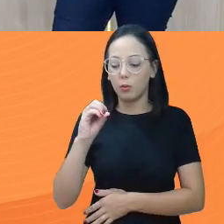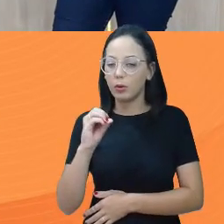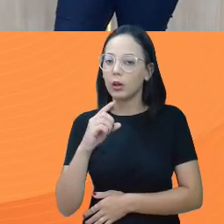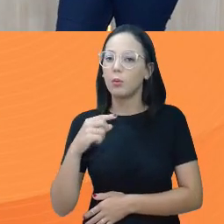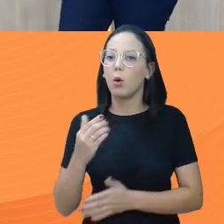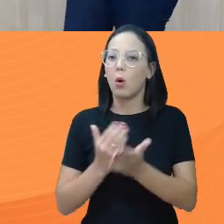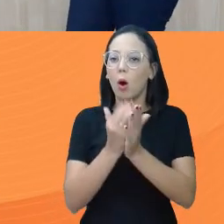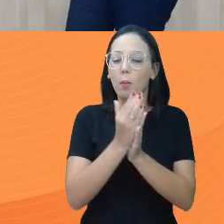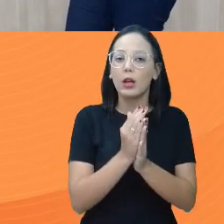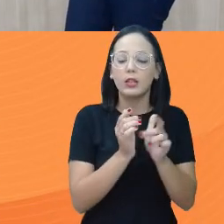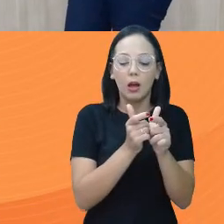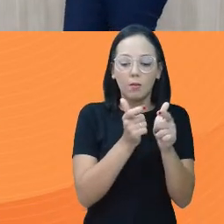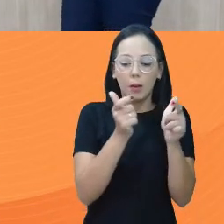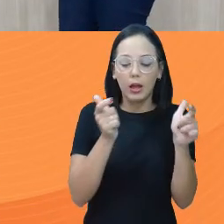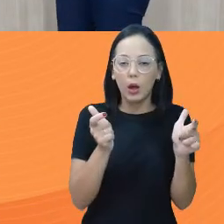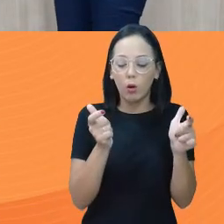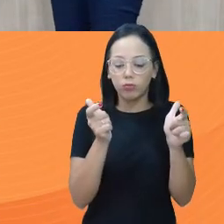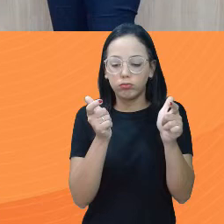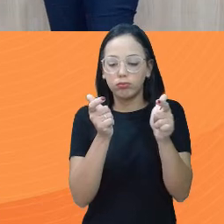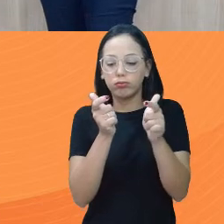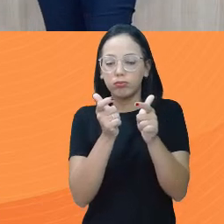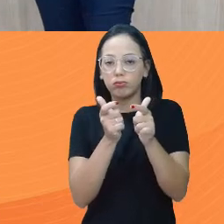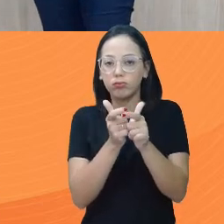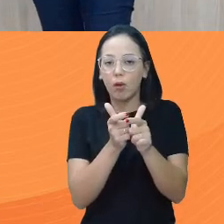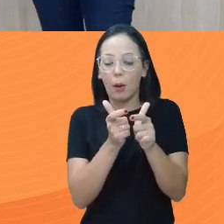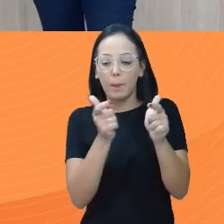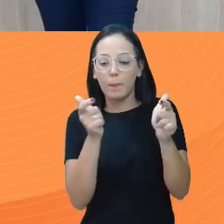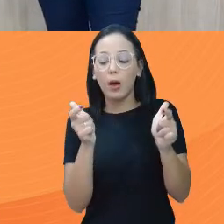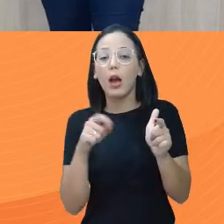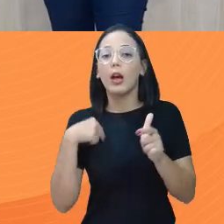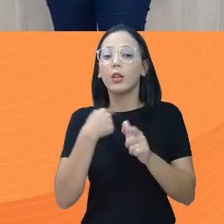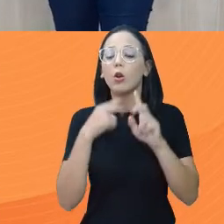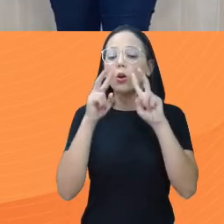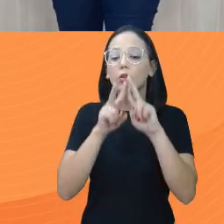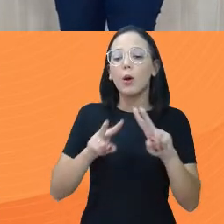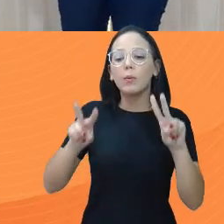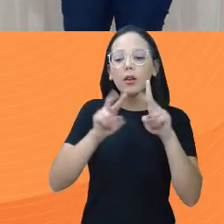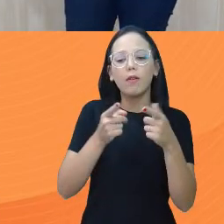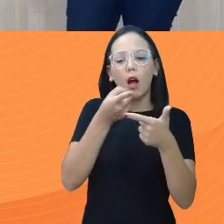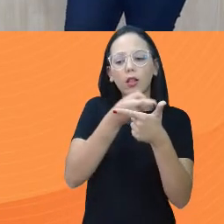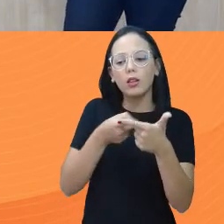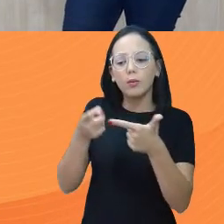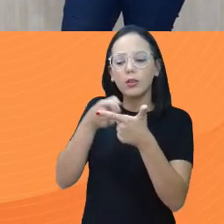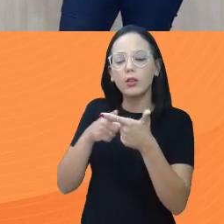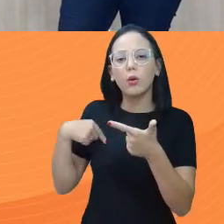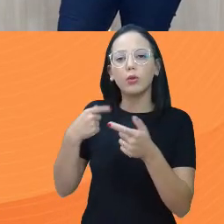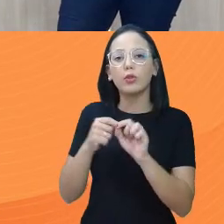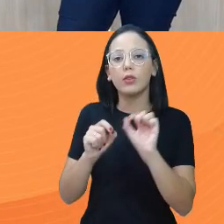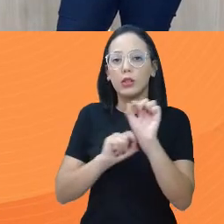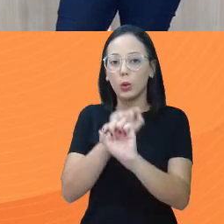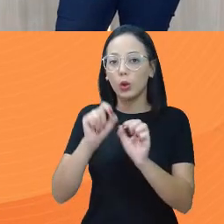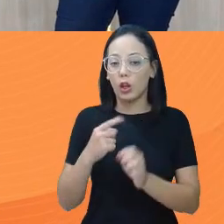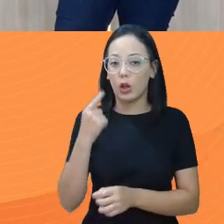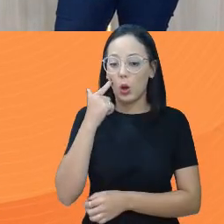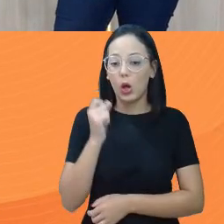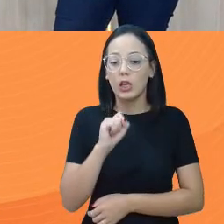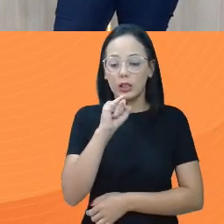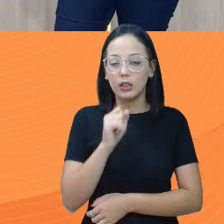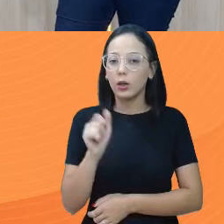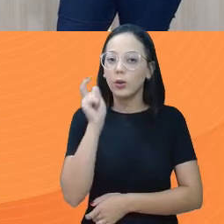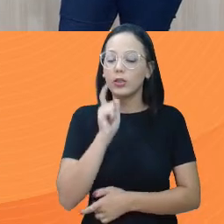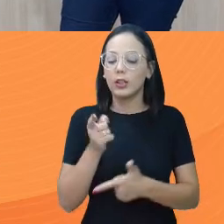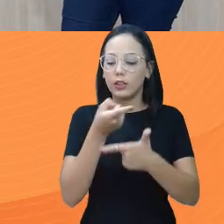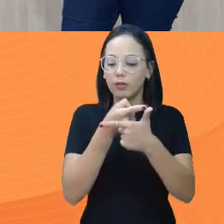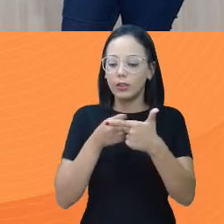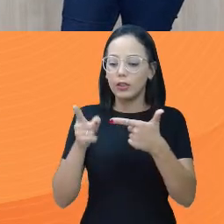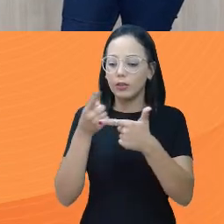para o maior nesse primeiro momento, e quando a gente começa a observar essa divisão, a gente vai fazer assim, ó, se der para dividir os